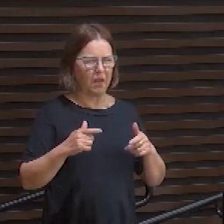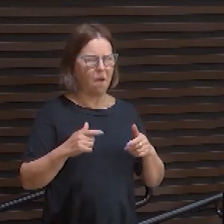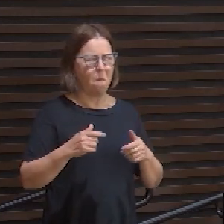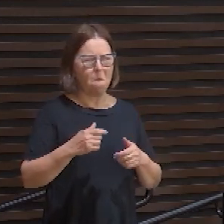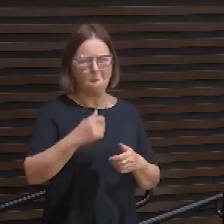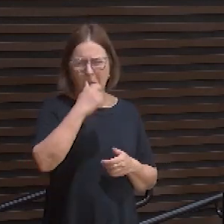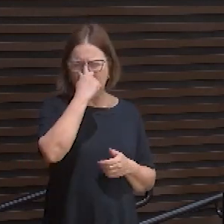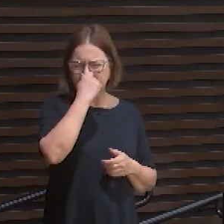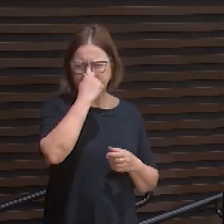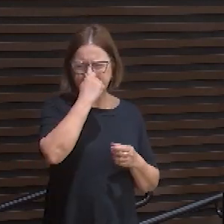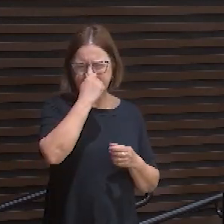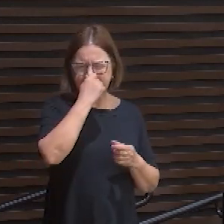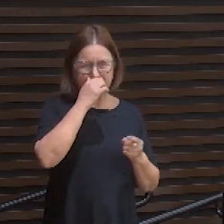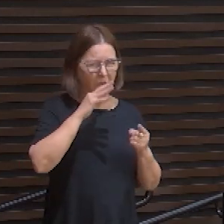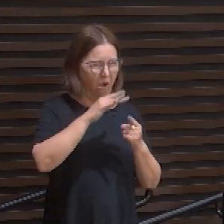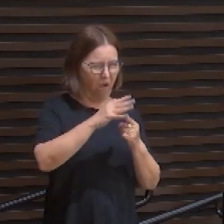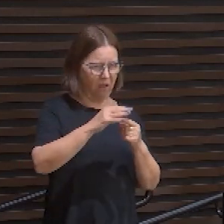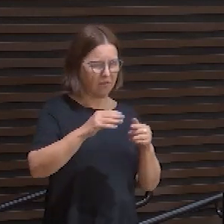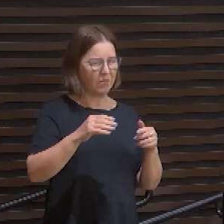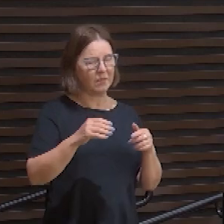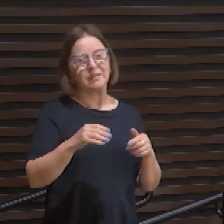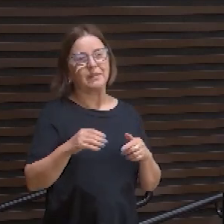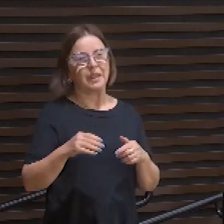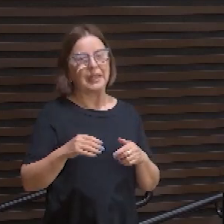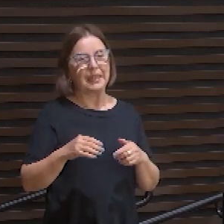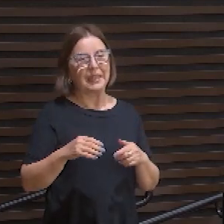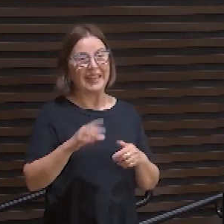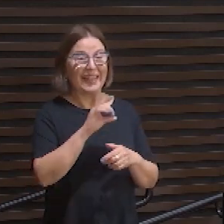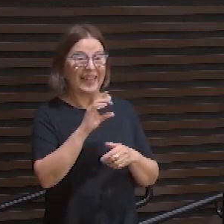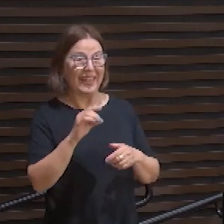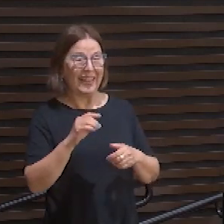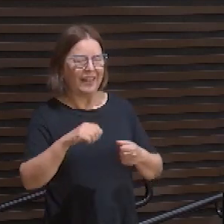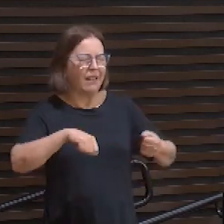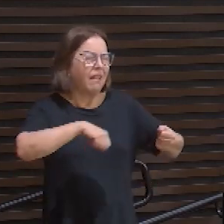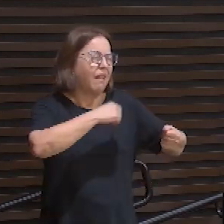cada música que ele tocava era aplaudido